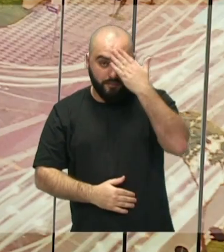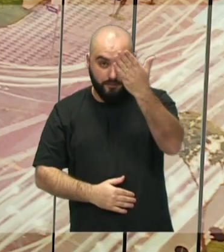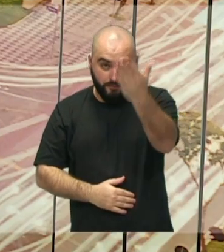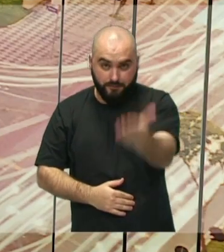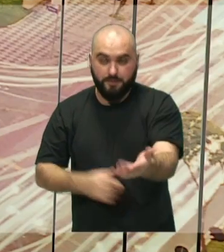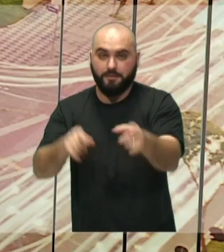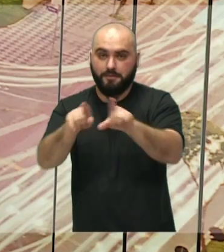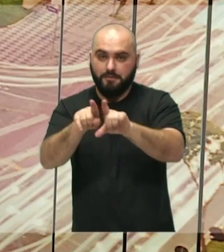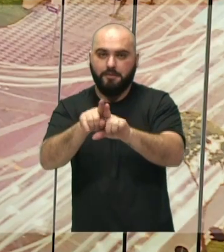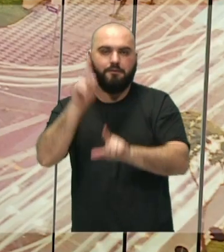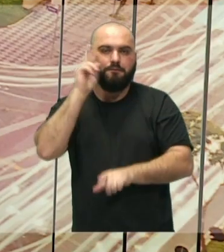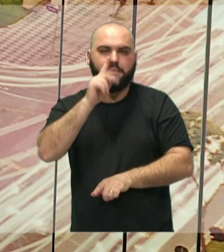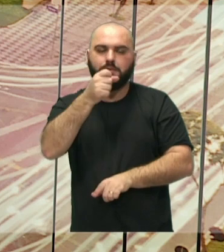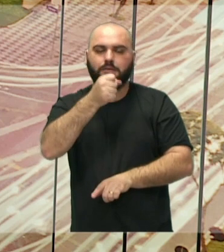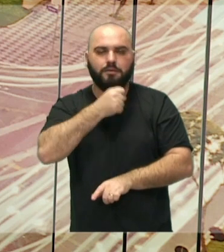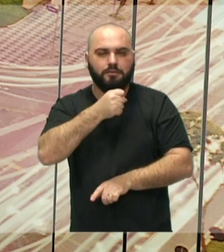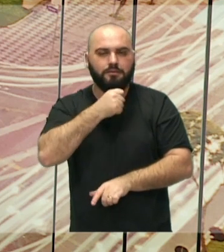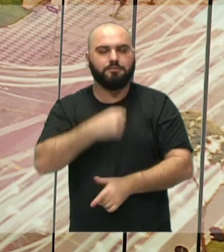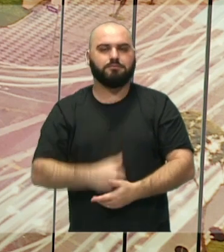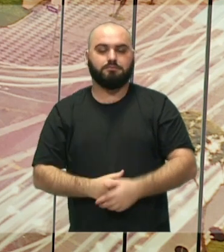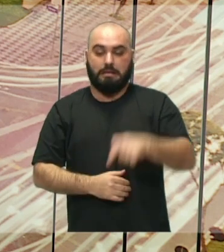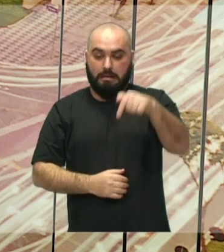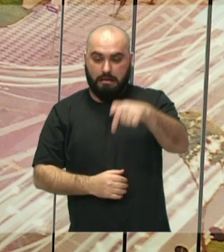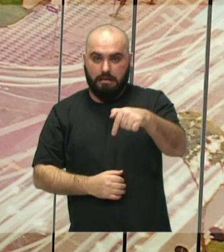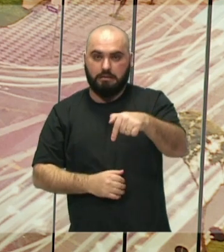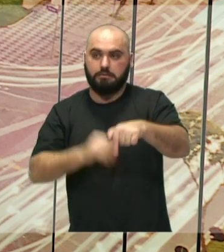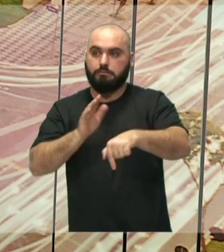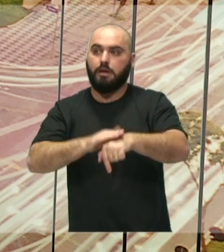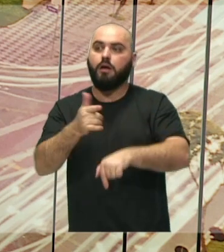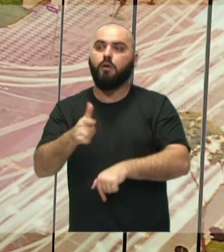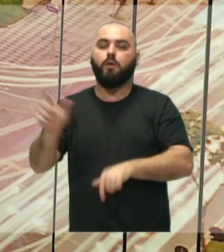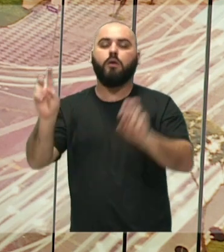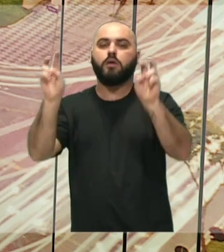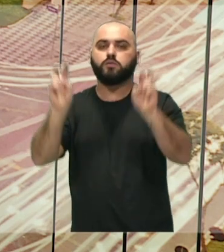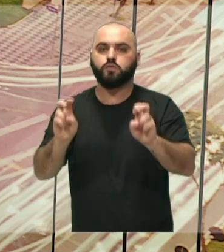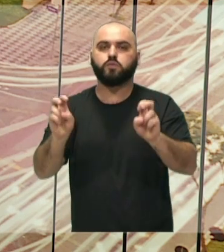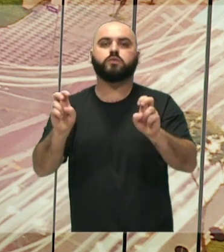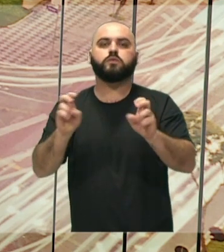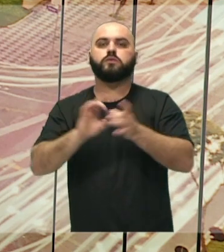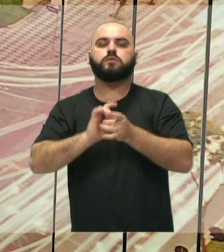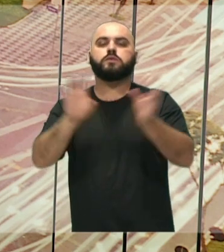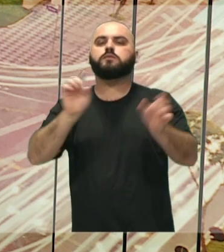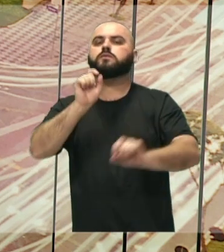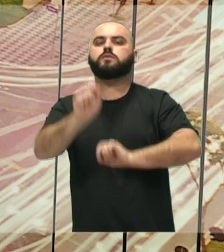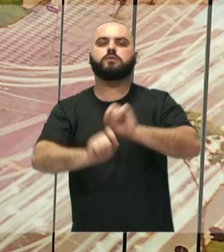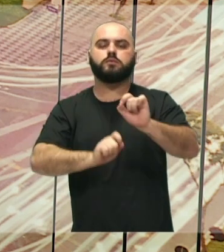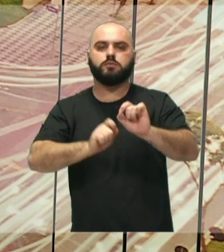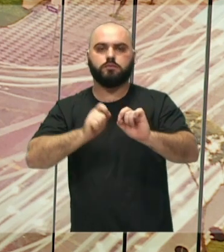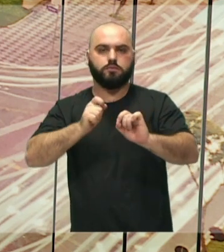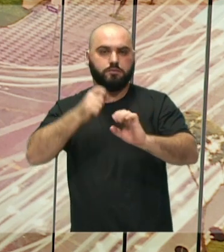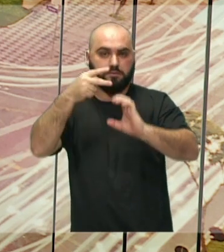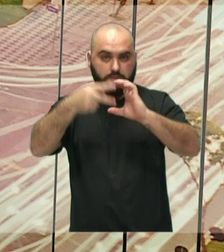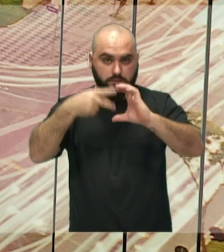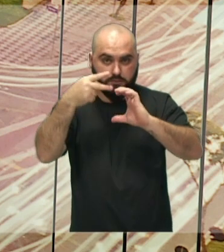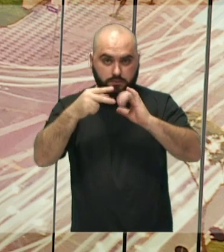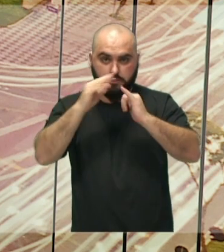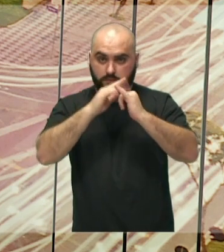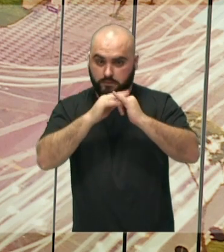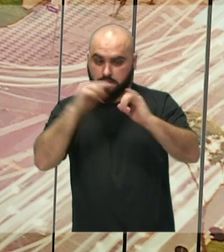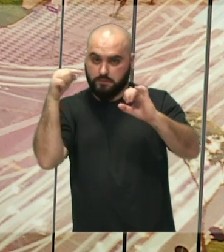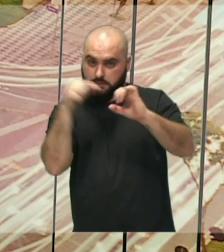que acompanhou nossa entrevista. Este e outros programas estão disponíveis no canal da Câmara de Vereadores de Itajaí